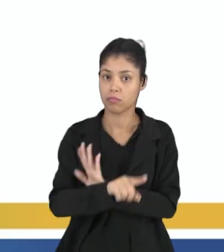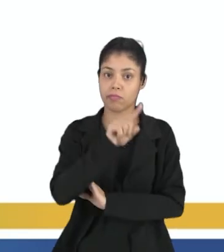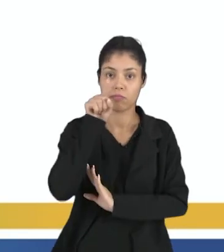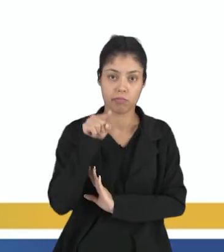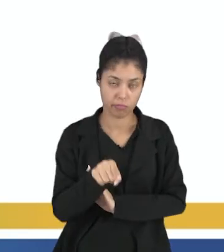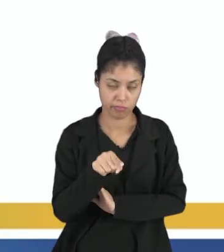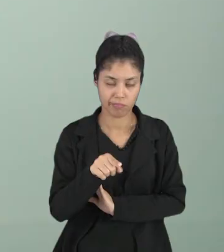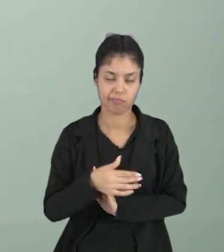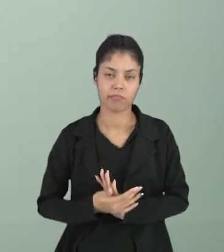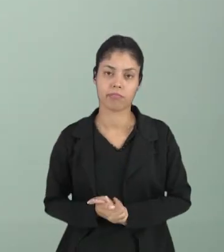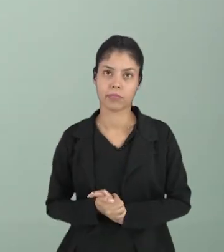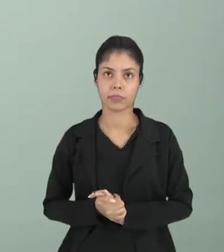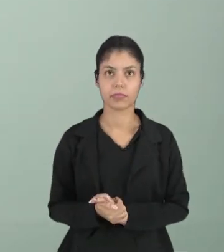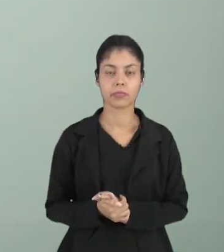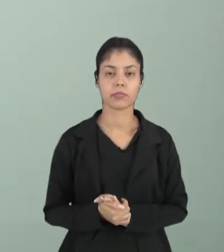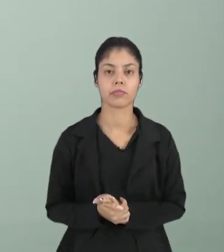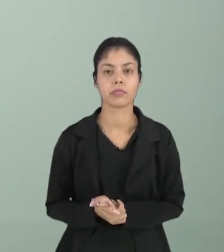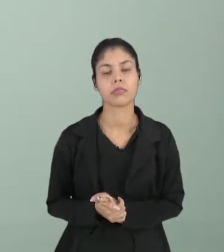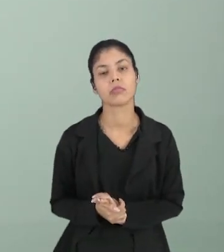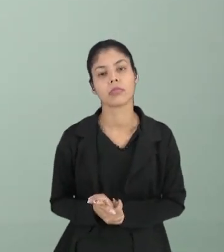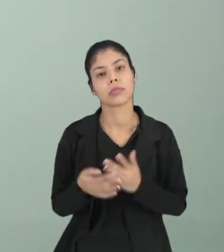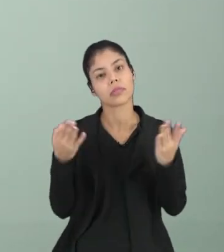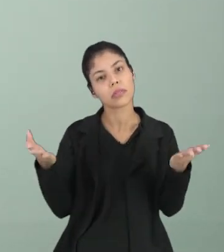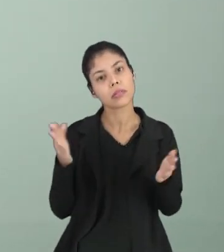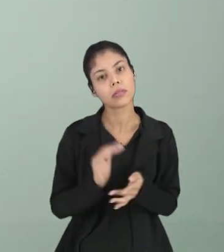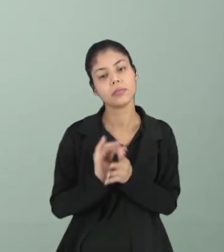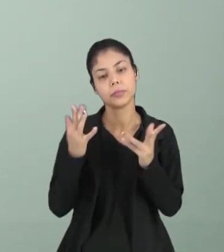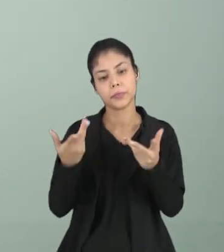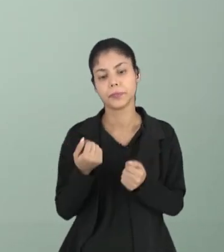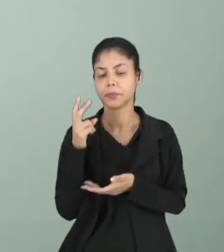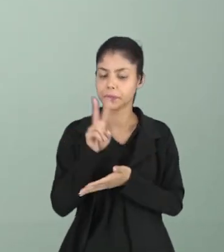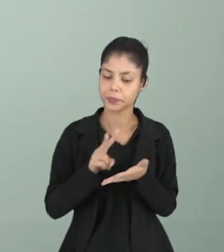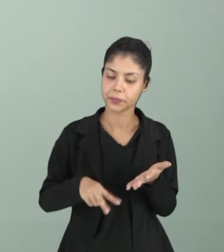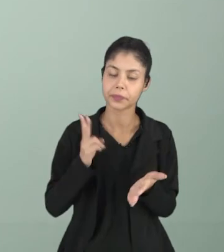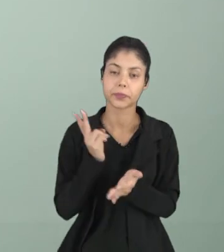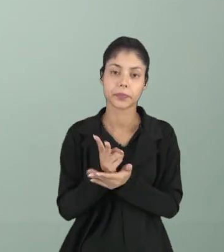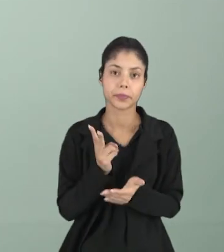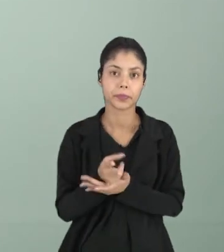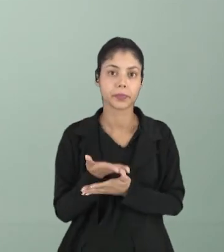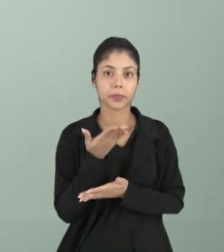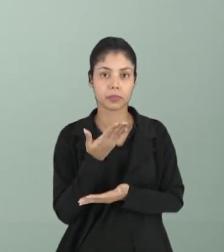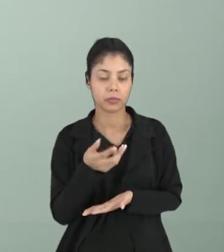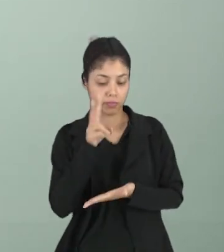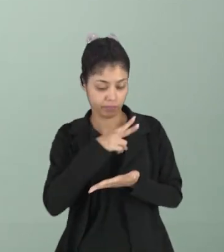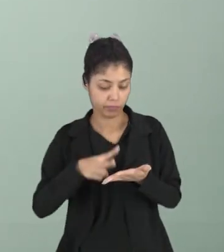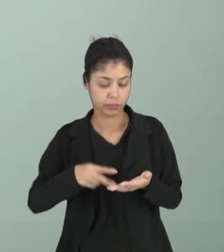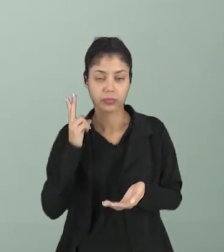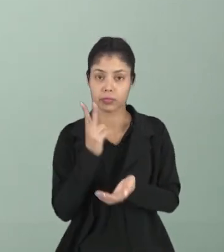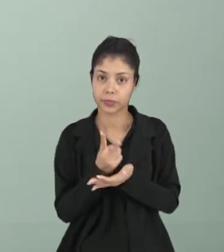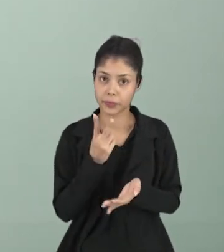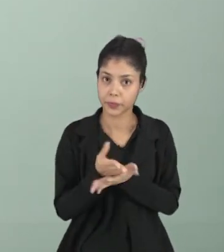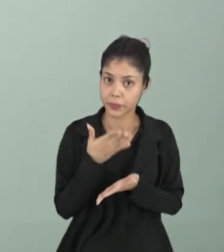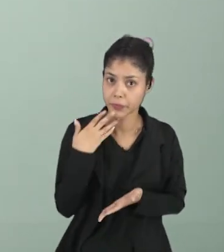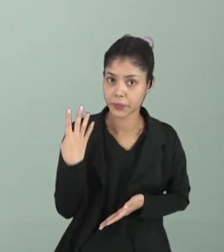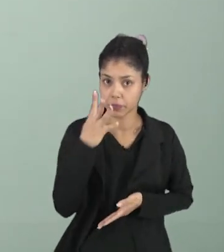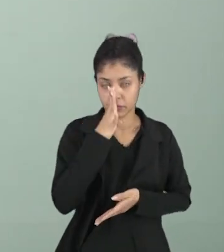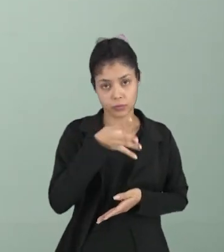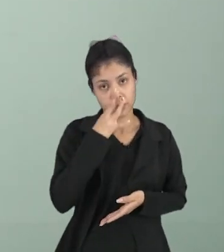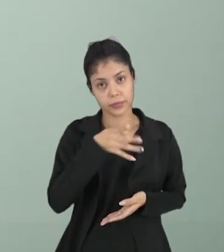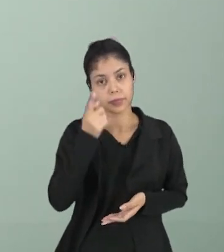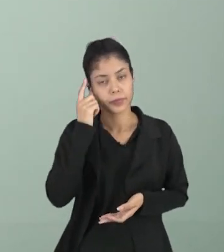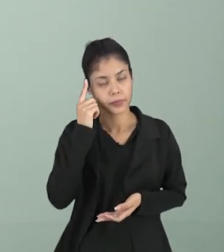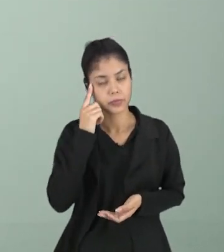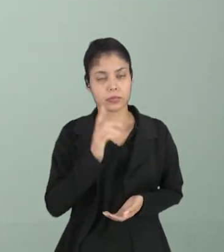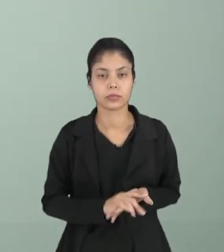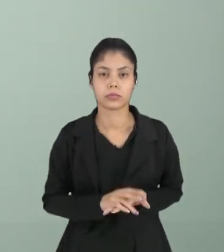mais questionadora. Então, o hábito de leitura, quanto mais você lê, mais crítico, você vai ter um senso